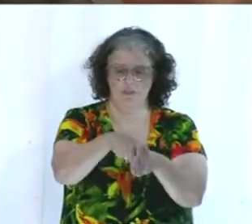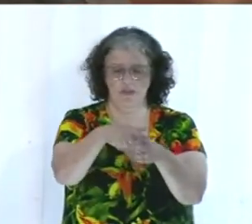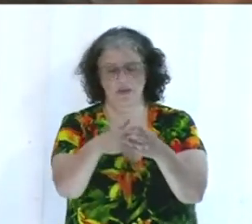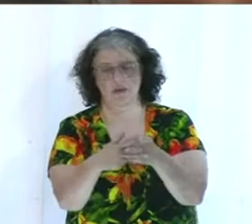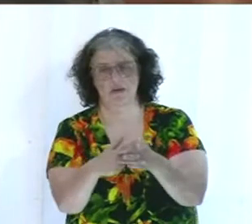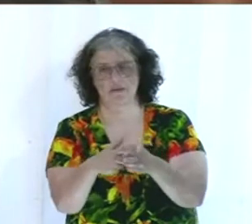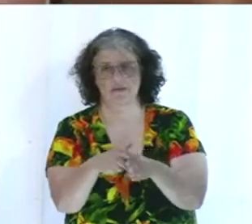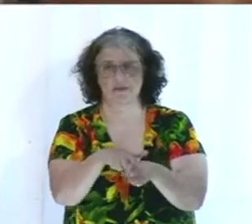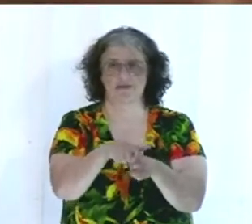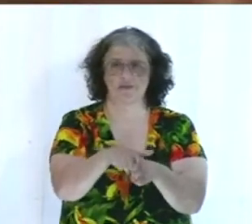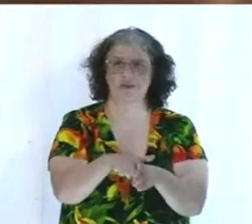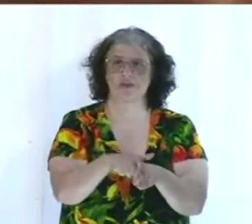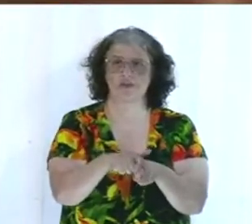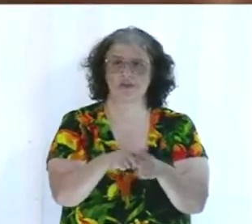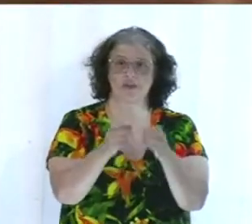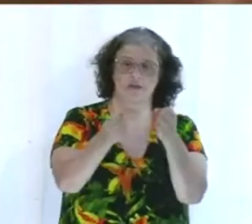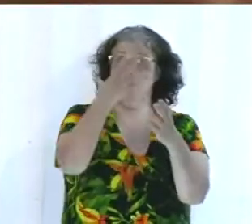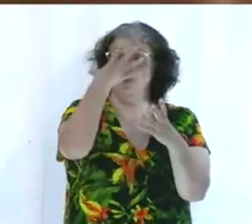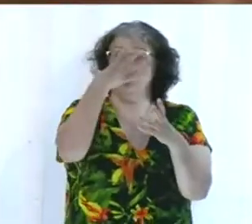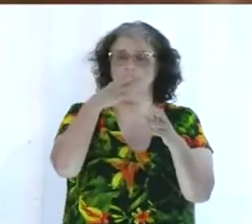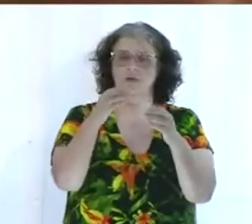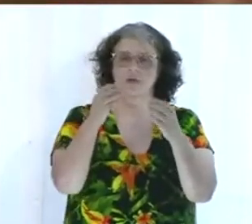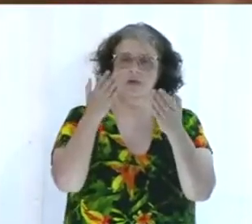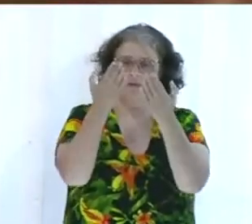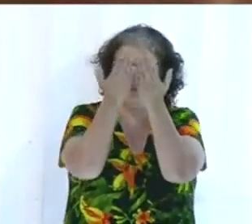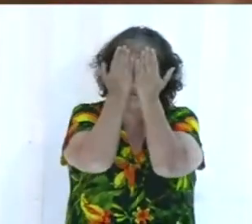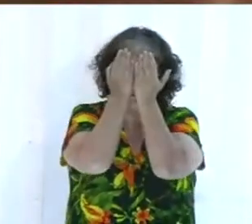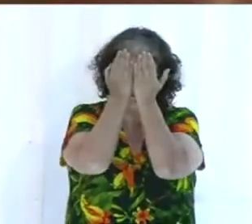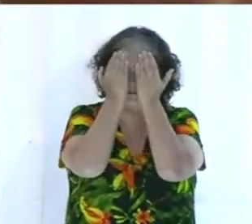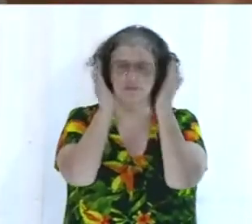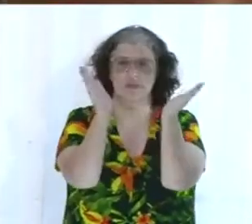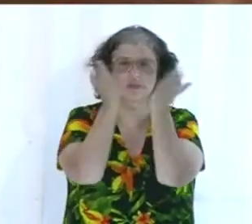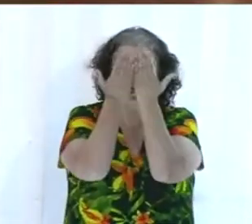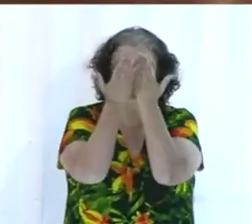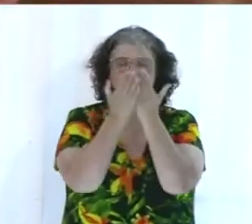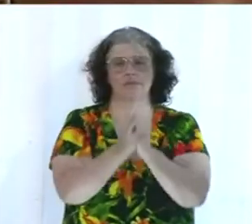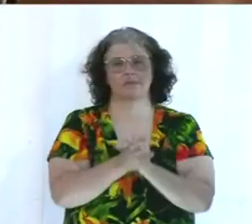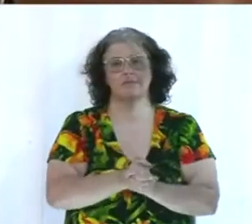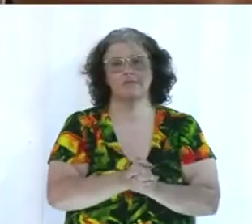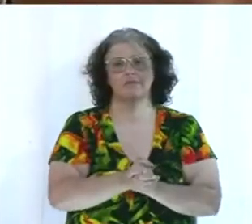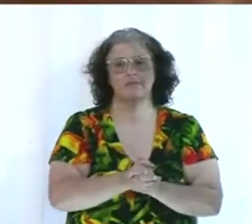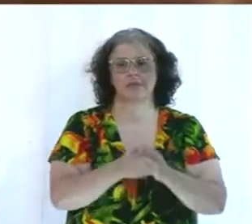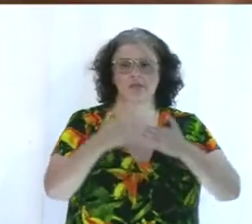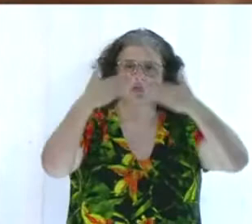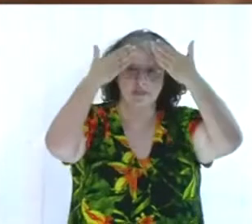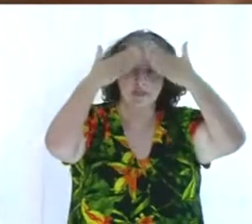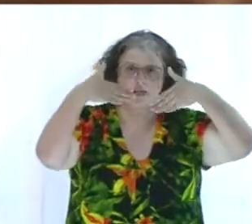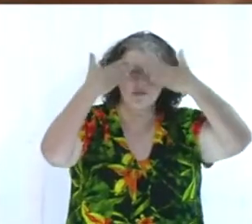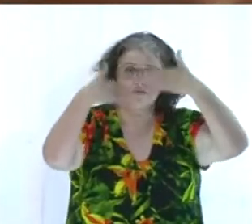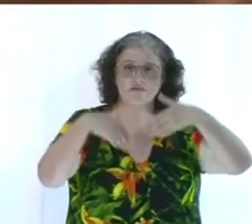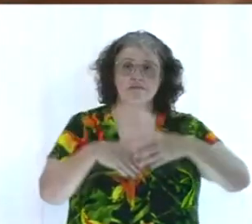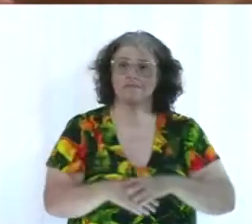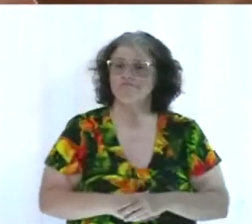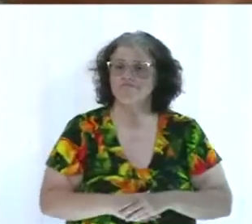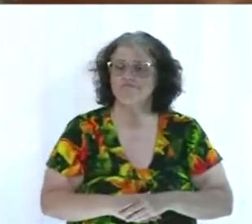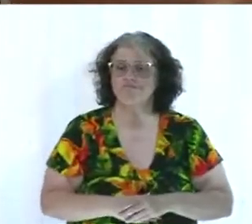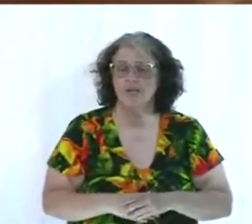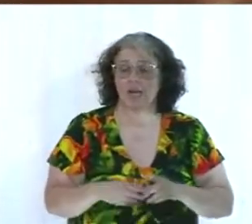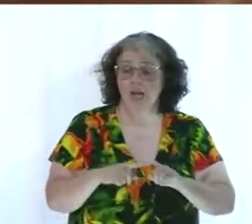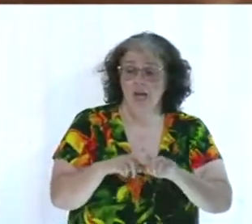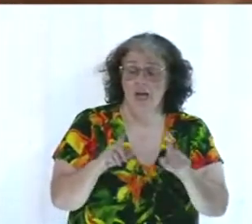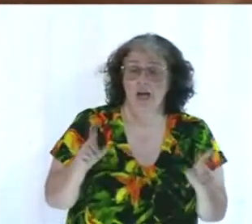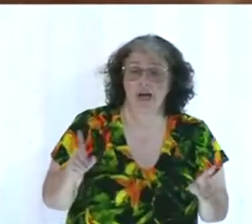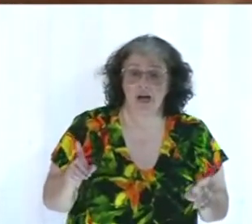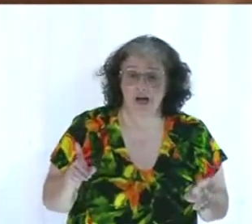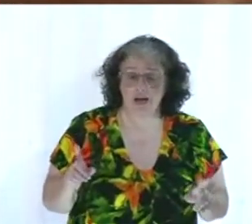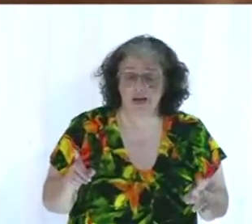agora contemplar aquilo que outrora ele perseguia e rejeitava. Agora ele é alcançado. Por isso que ele diz nesta carta: eu